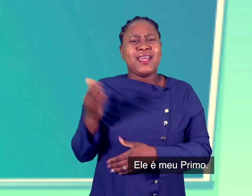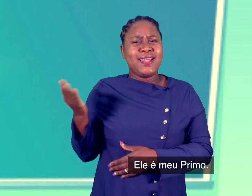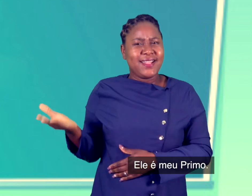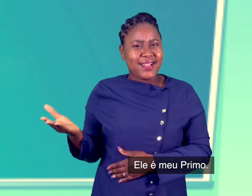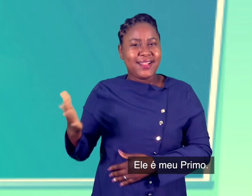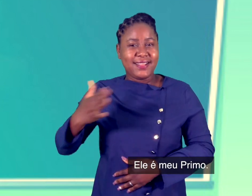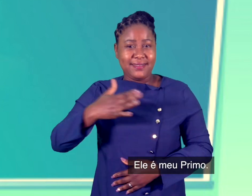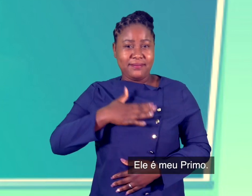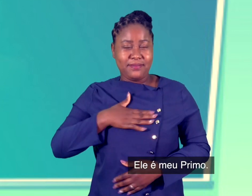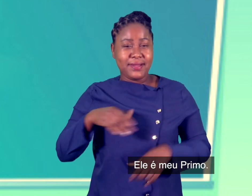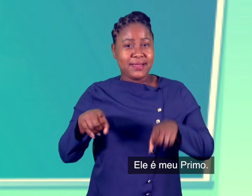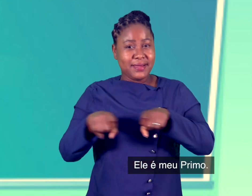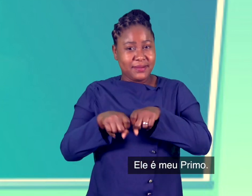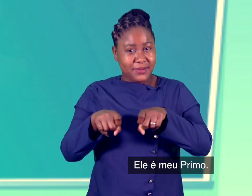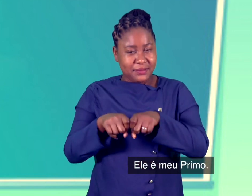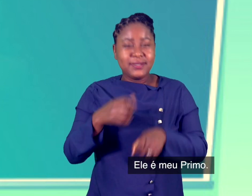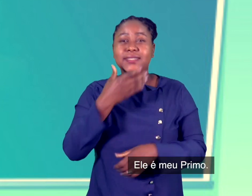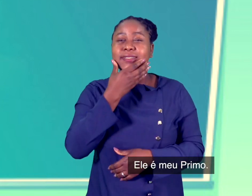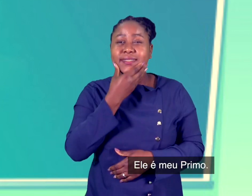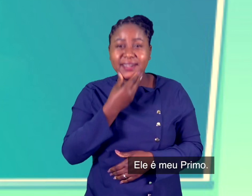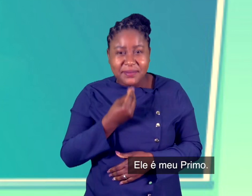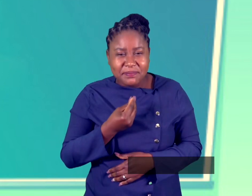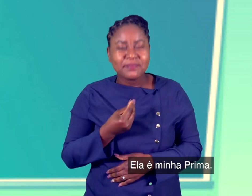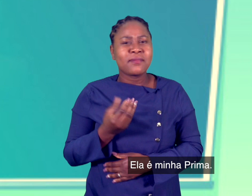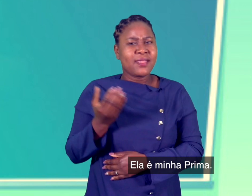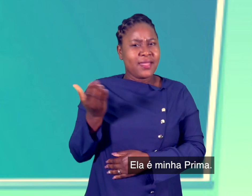frequentes. Ele é meu primo.